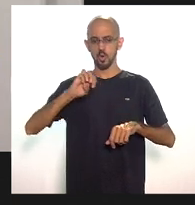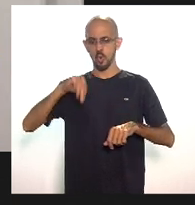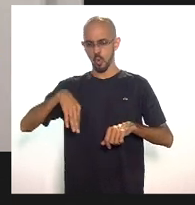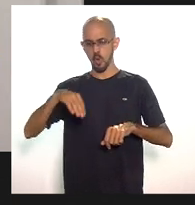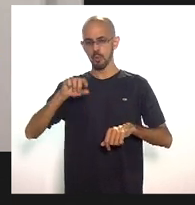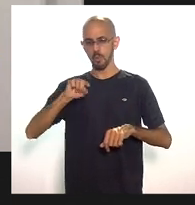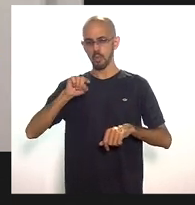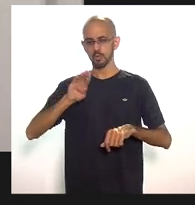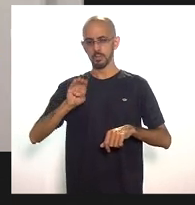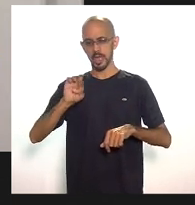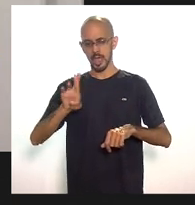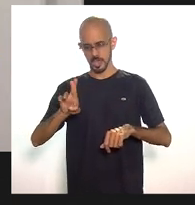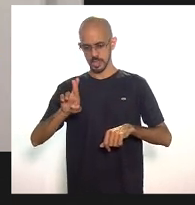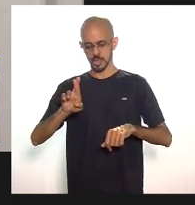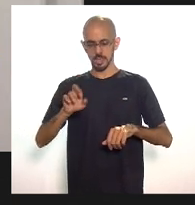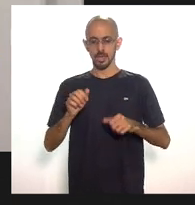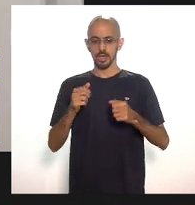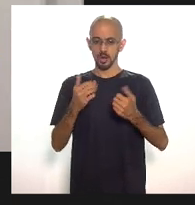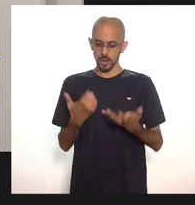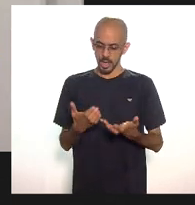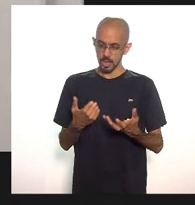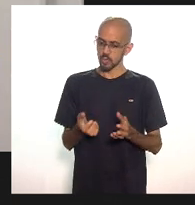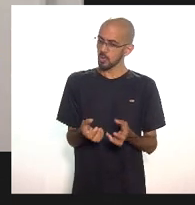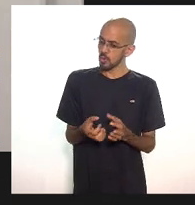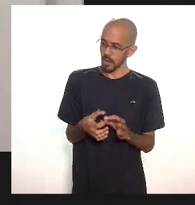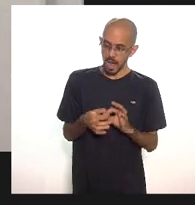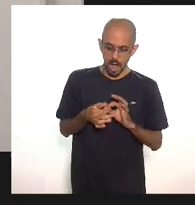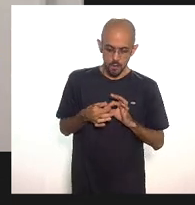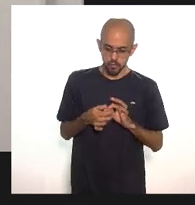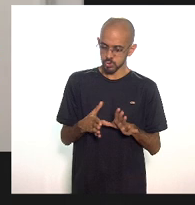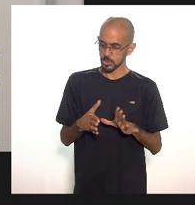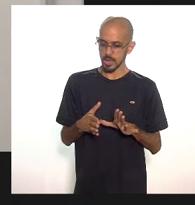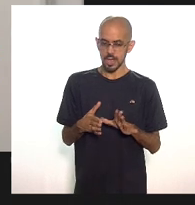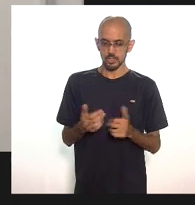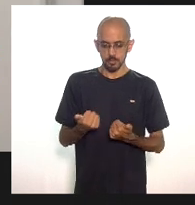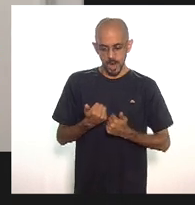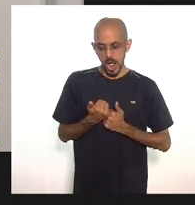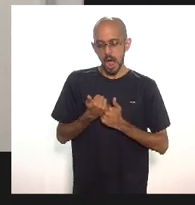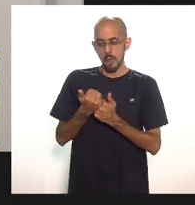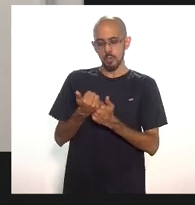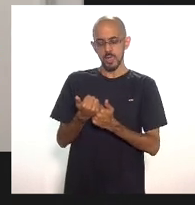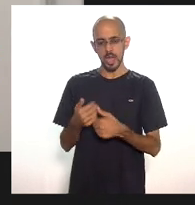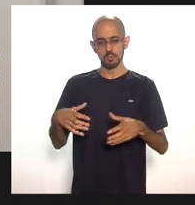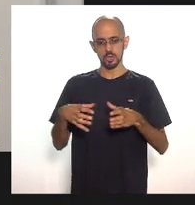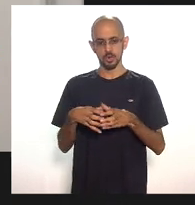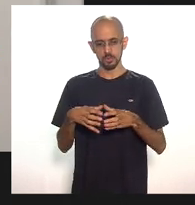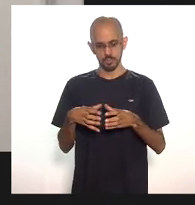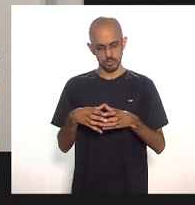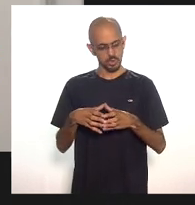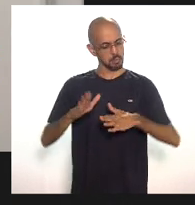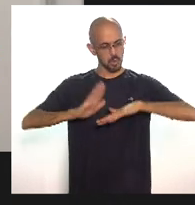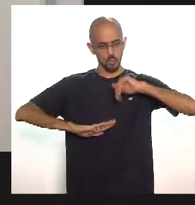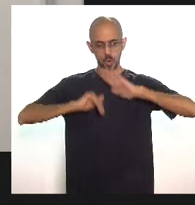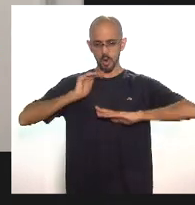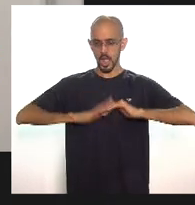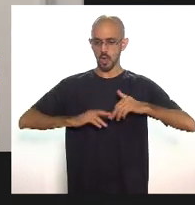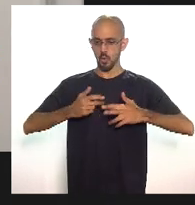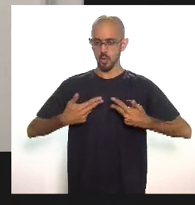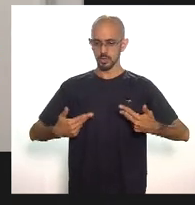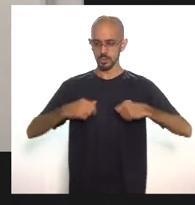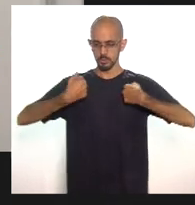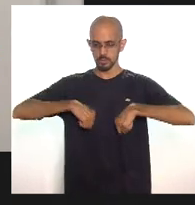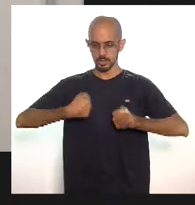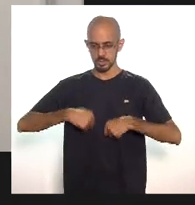de me colocar à disposição de nossa Câmara para apoiarmos a comissão no que julgarem necessário.